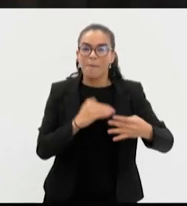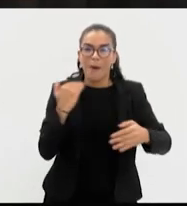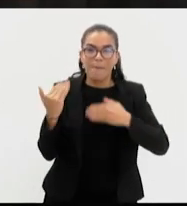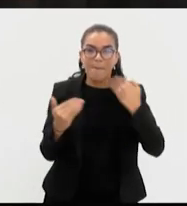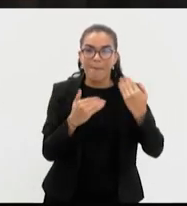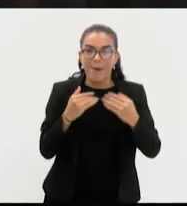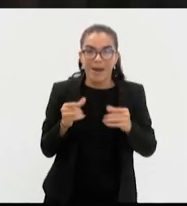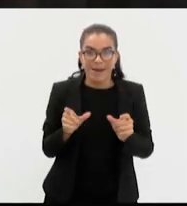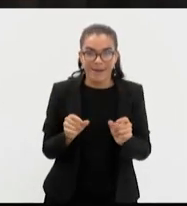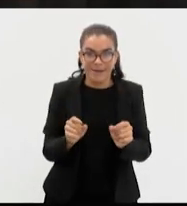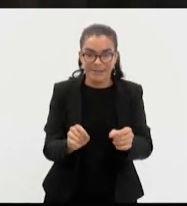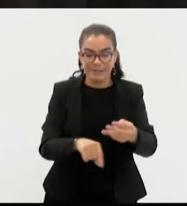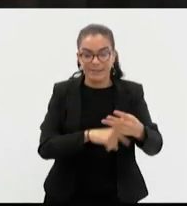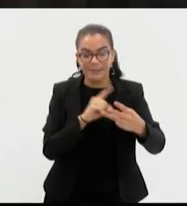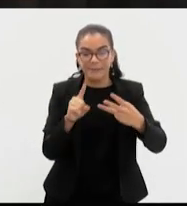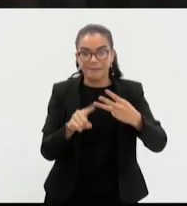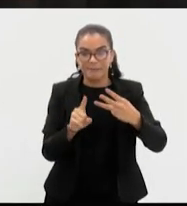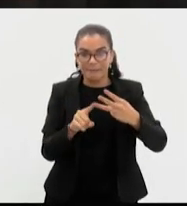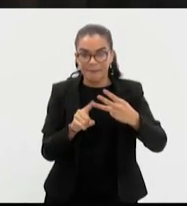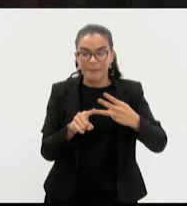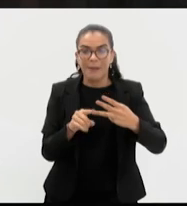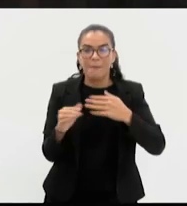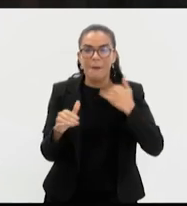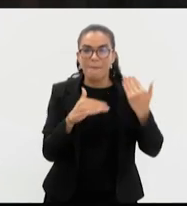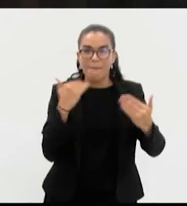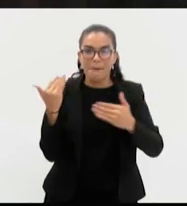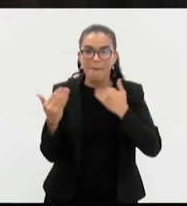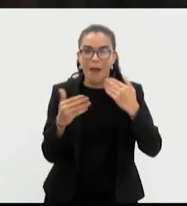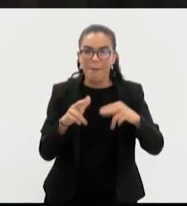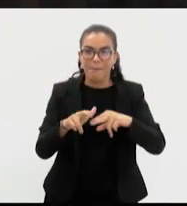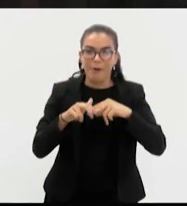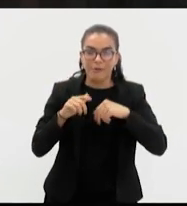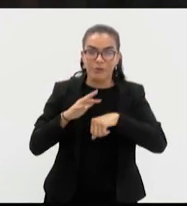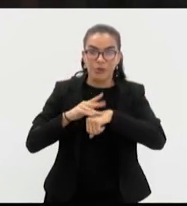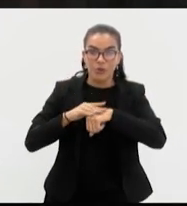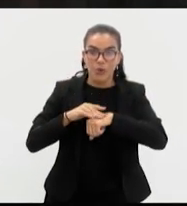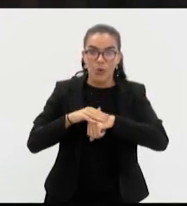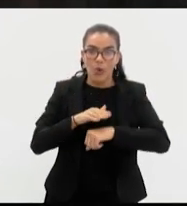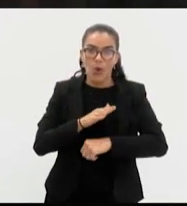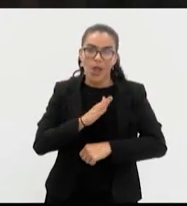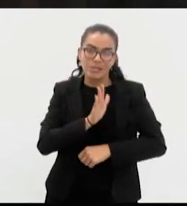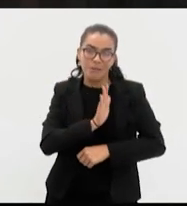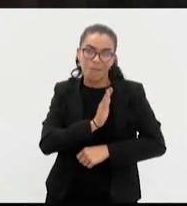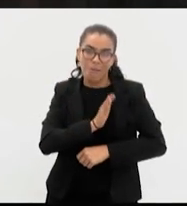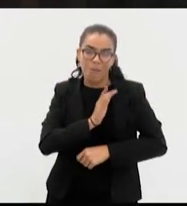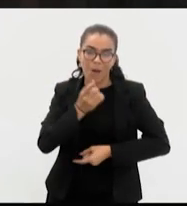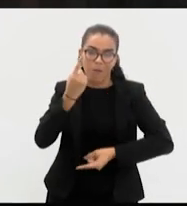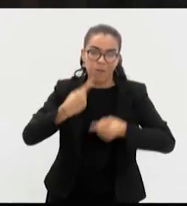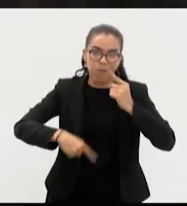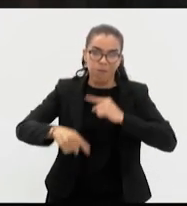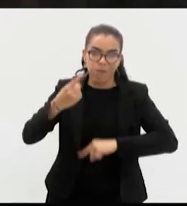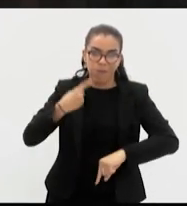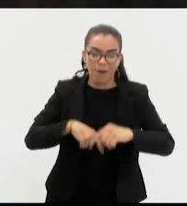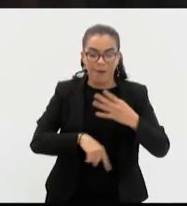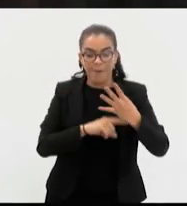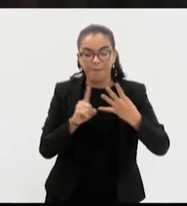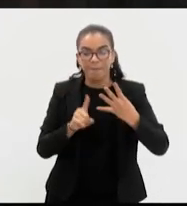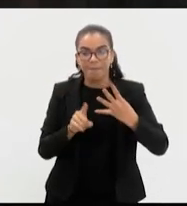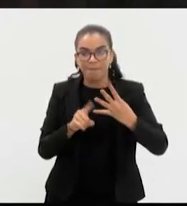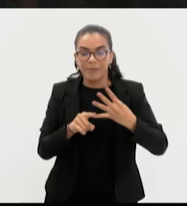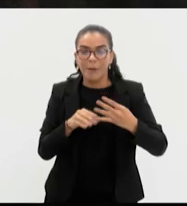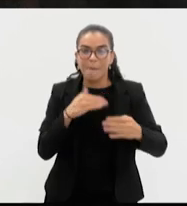câncer TR mortalidade por doenças cardiovasculares qu